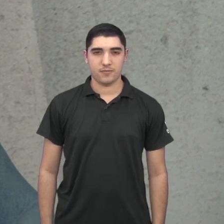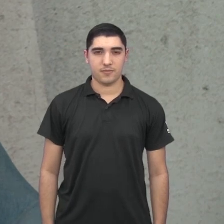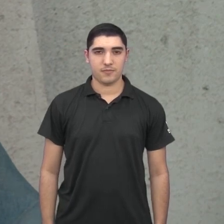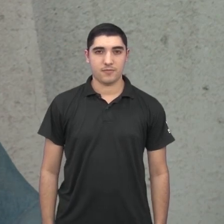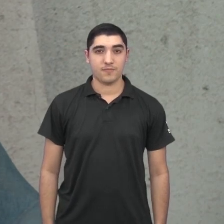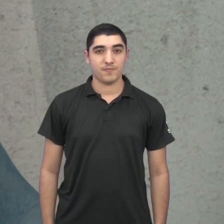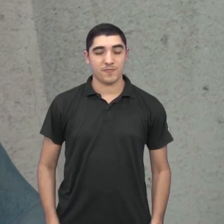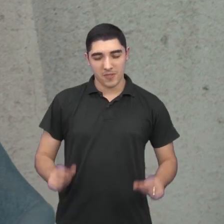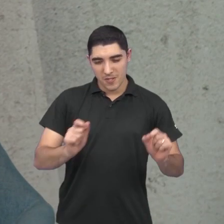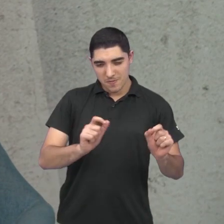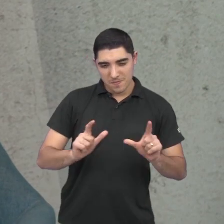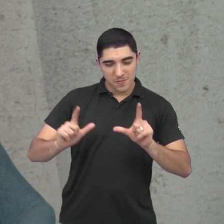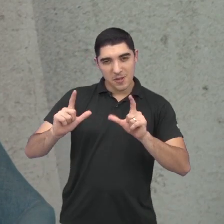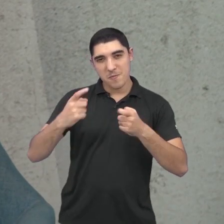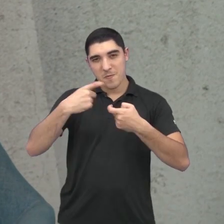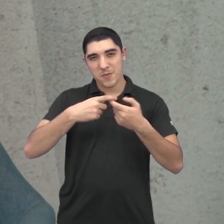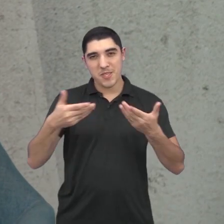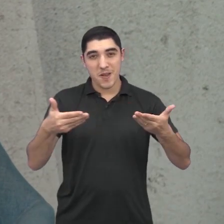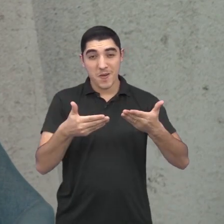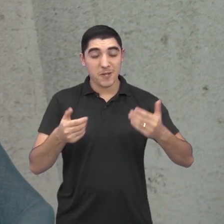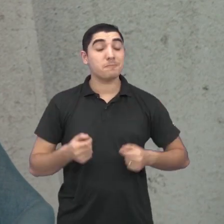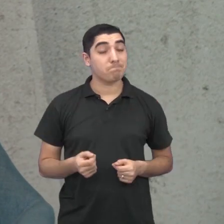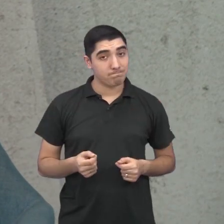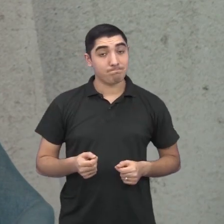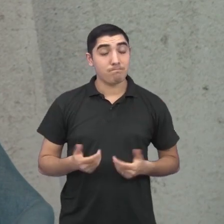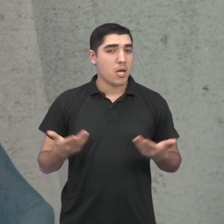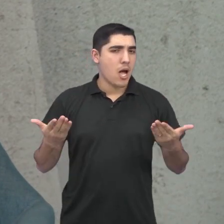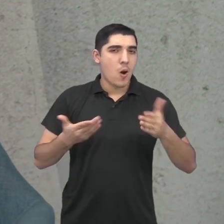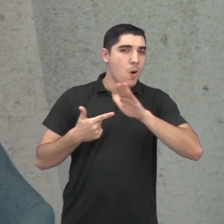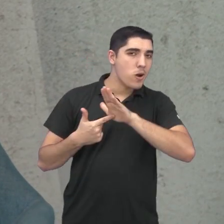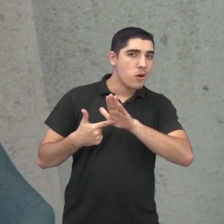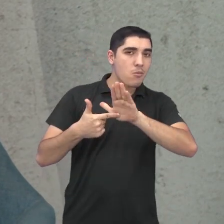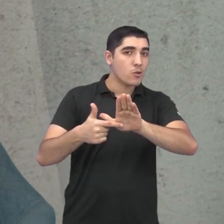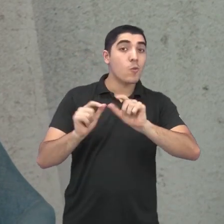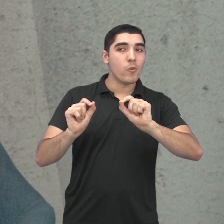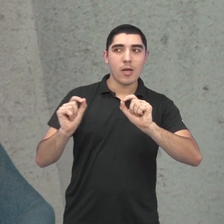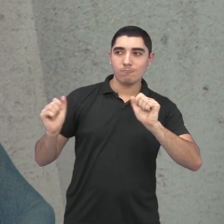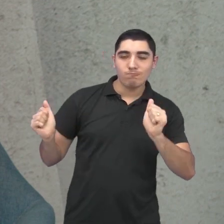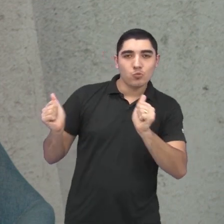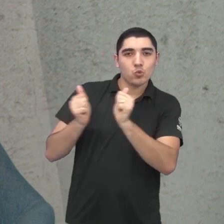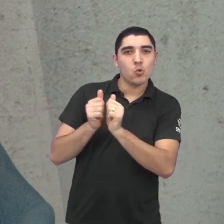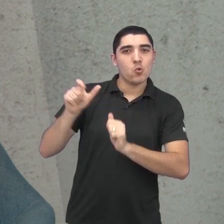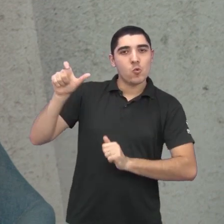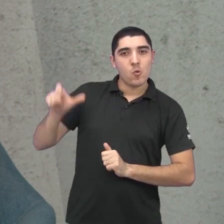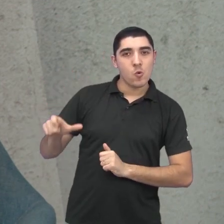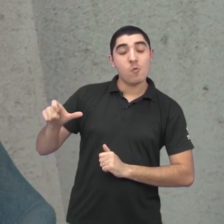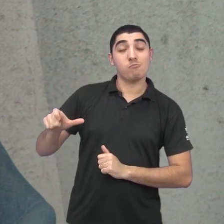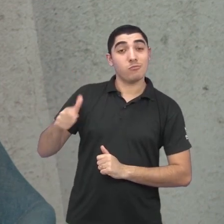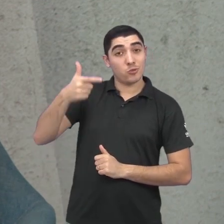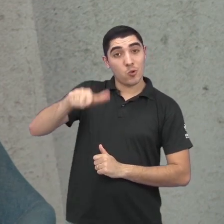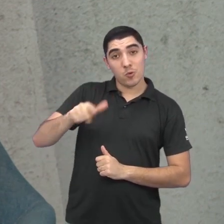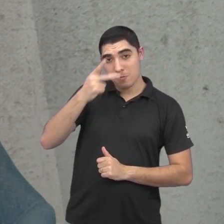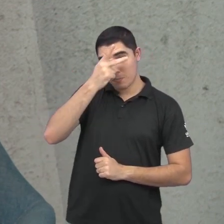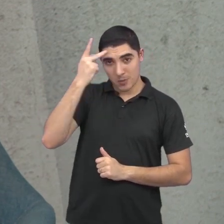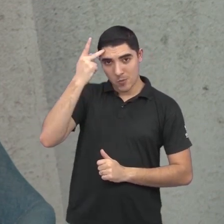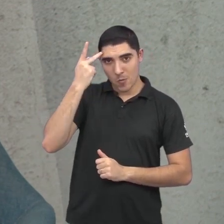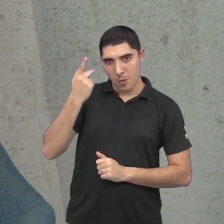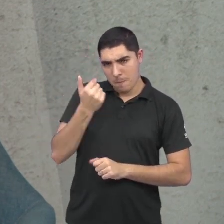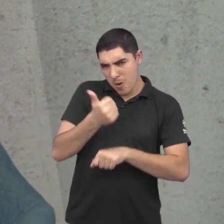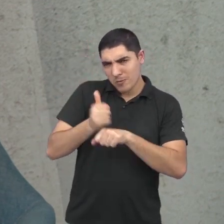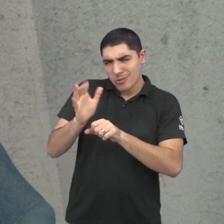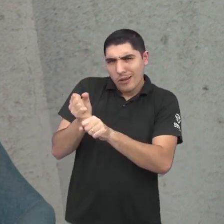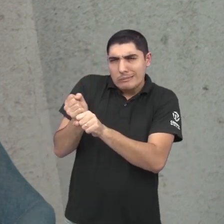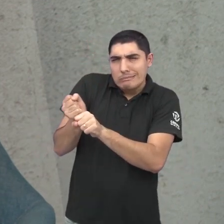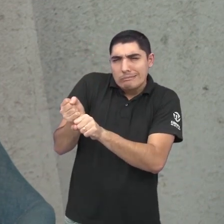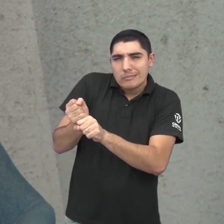Estamos de volta com a Estação Mercado. Nesse último bloco, vamos conversar pela internet também com mais um profissional que está há anos